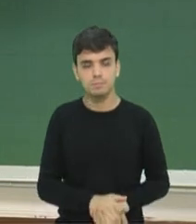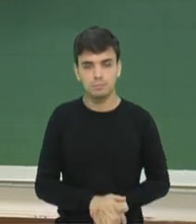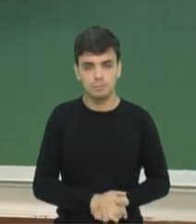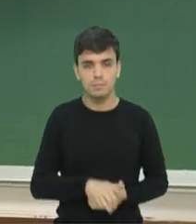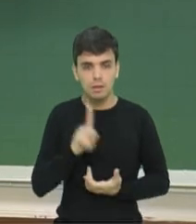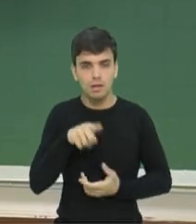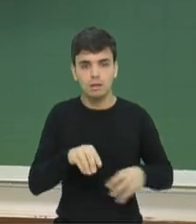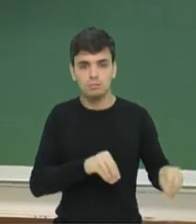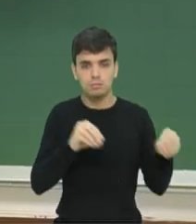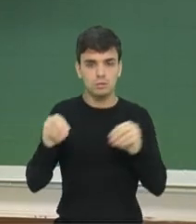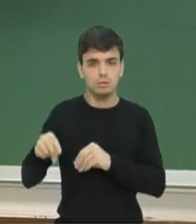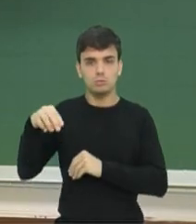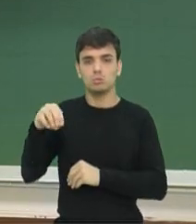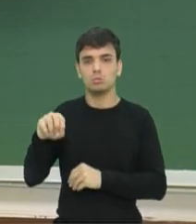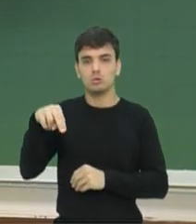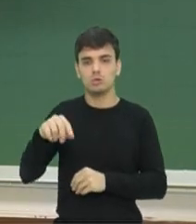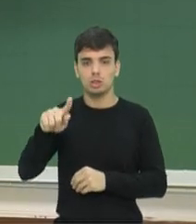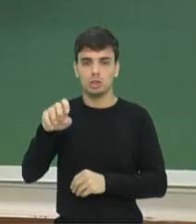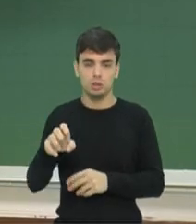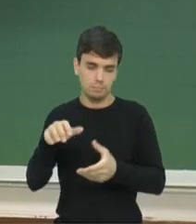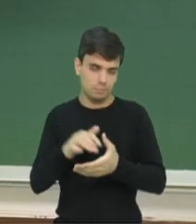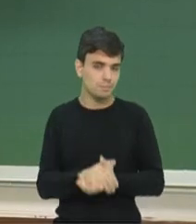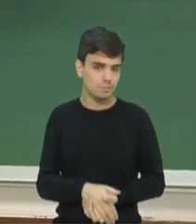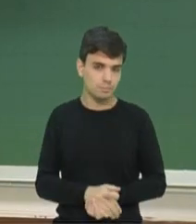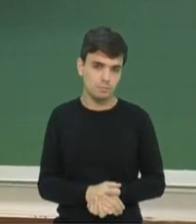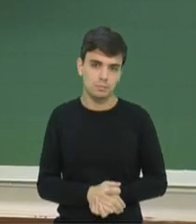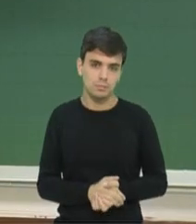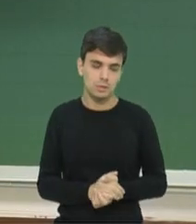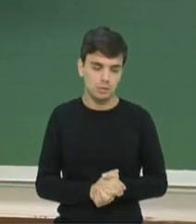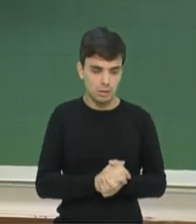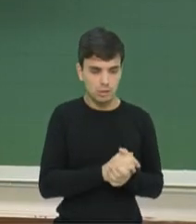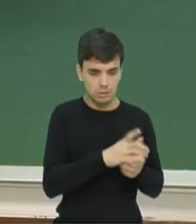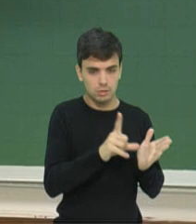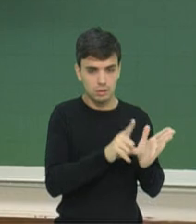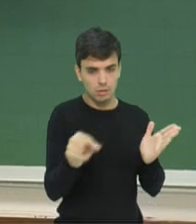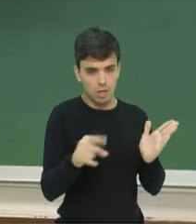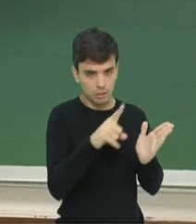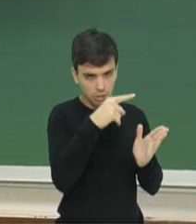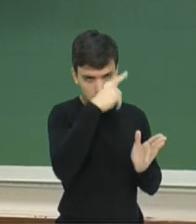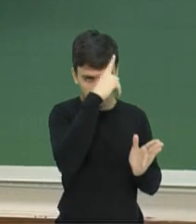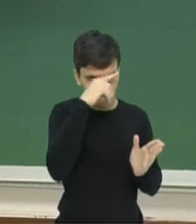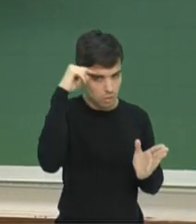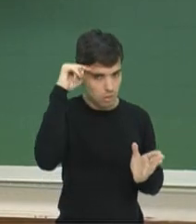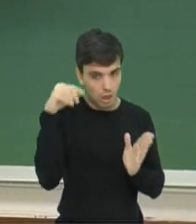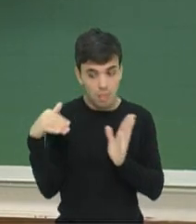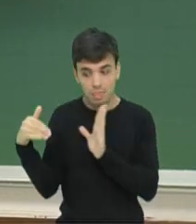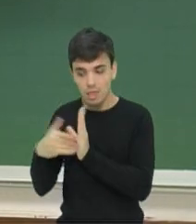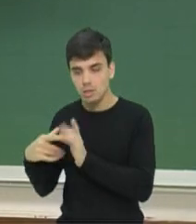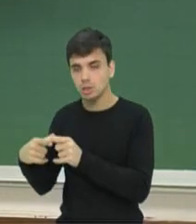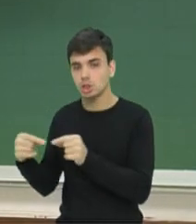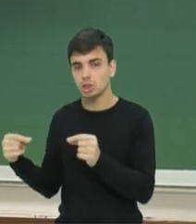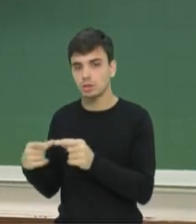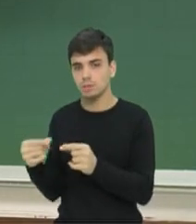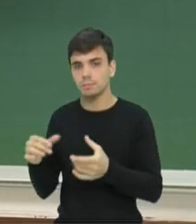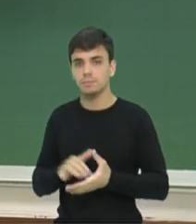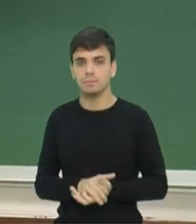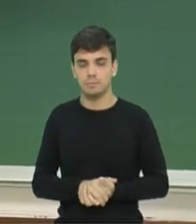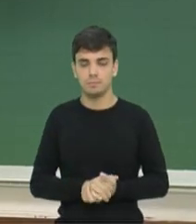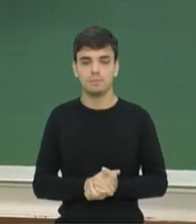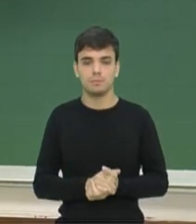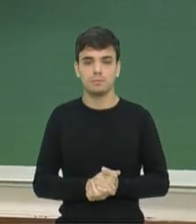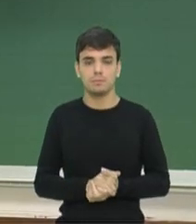migração do monge Bodhidharma, saindo da Índia, né? Caminhando da Índia para a China, né? Então quando ele sai da Índia e vai para a